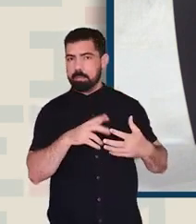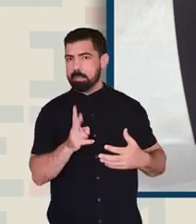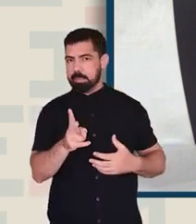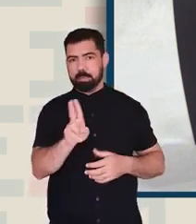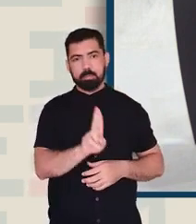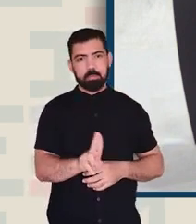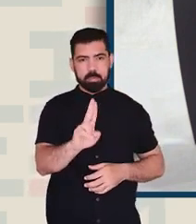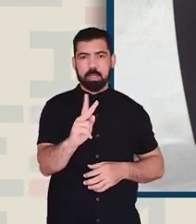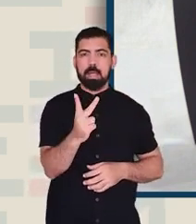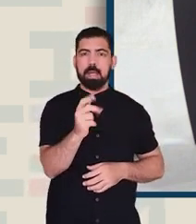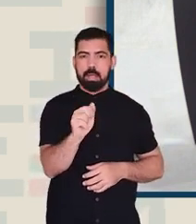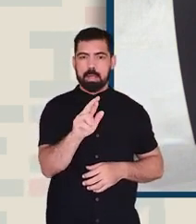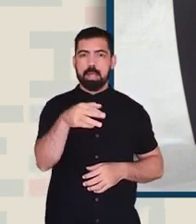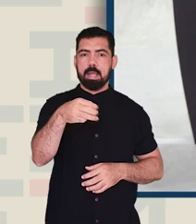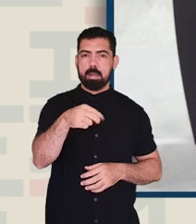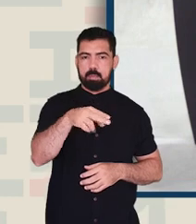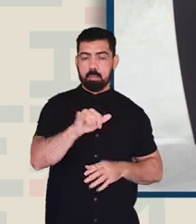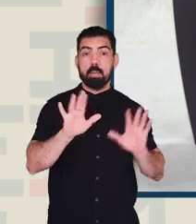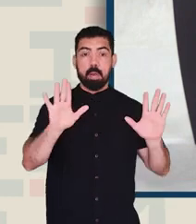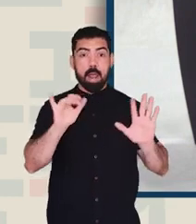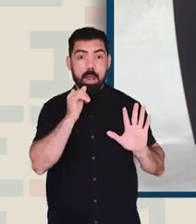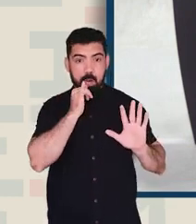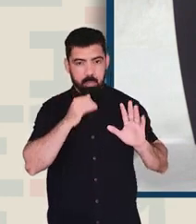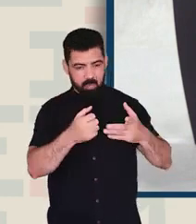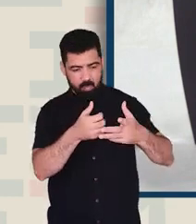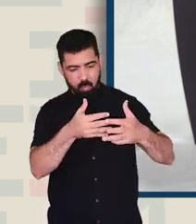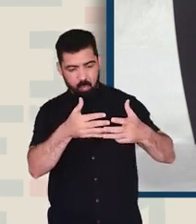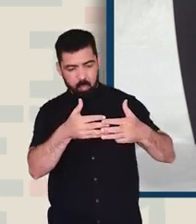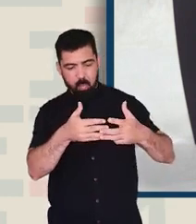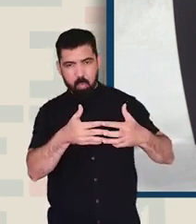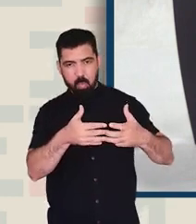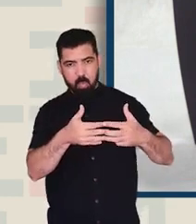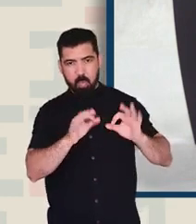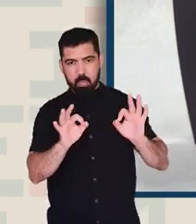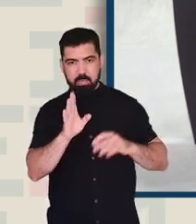Tá? Agora eu vou demonstrar sem apertar em nenhuma chave. Vou tocar sem